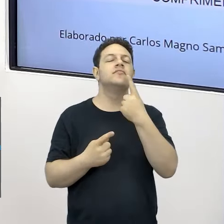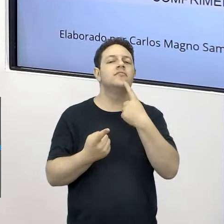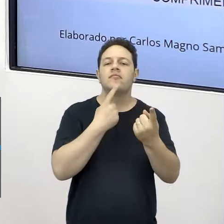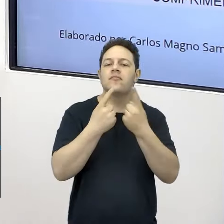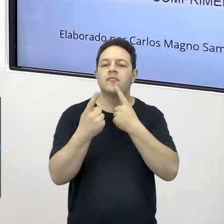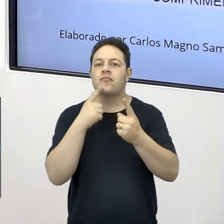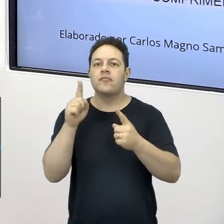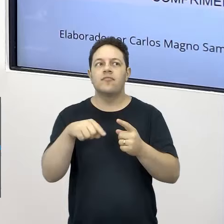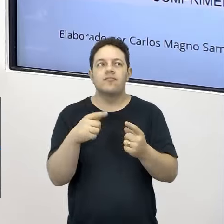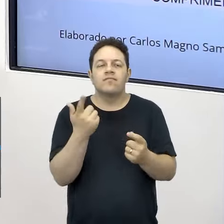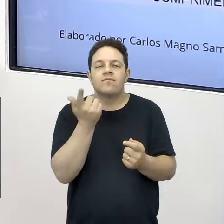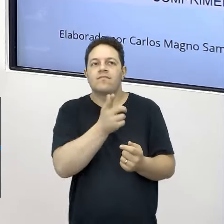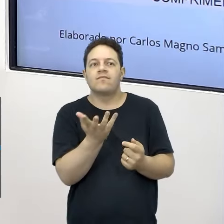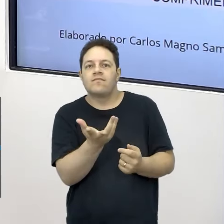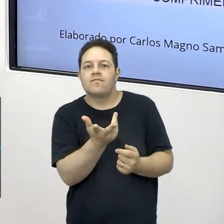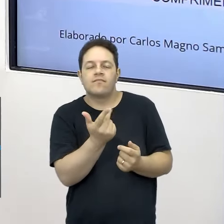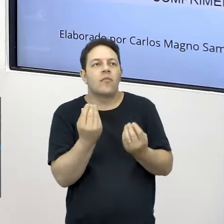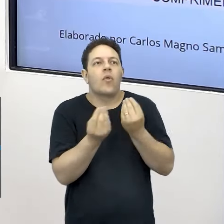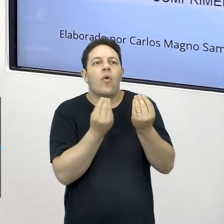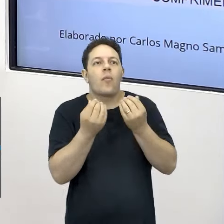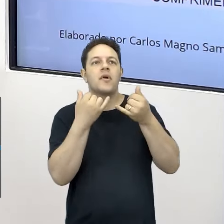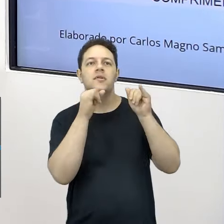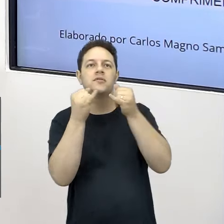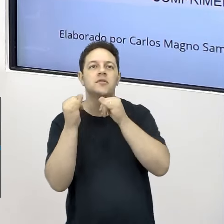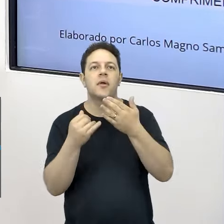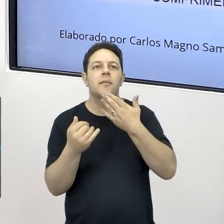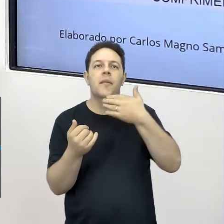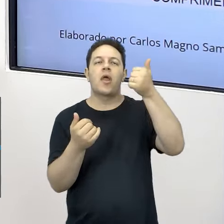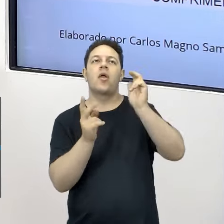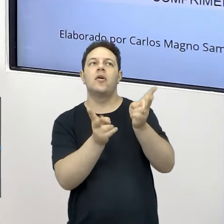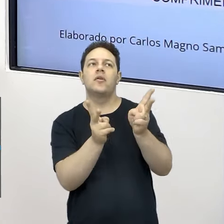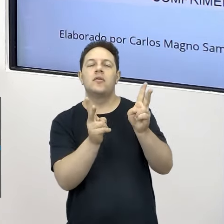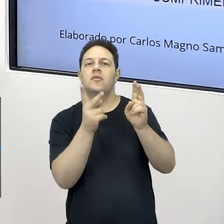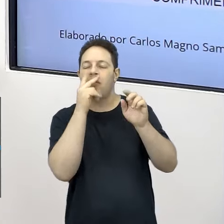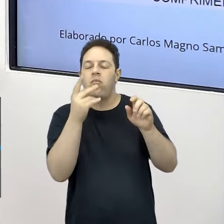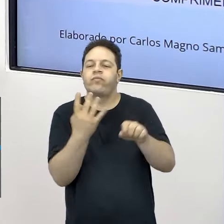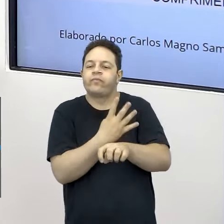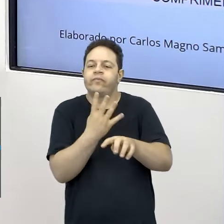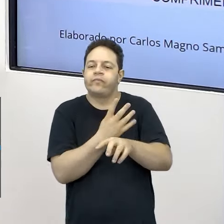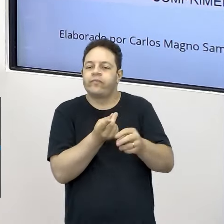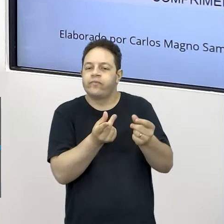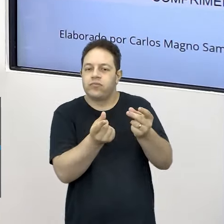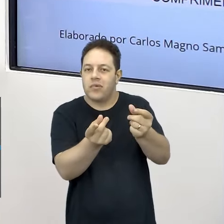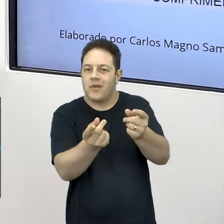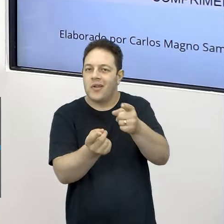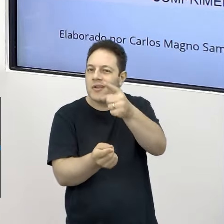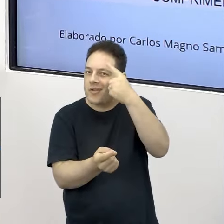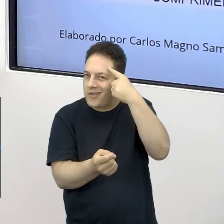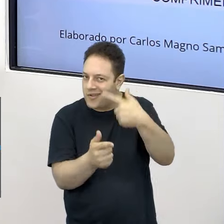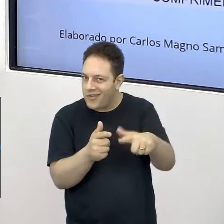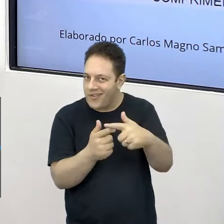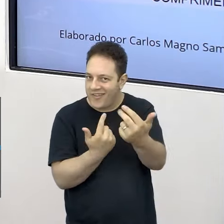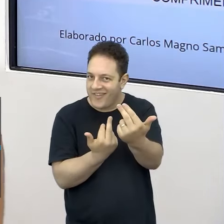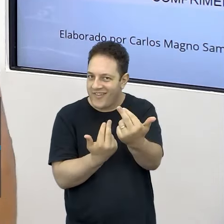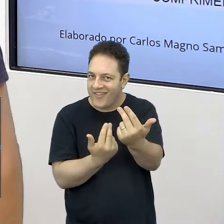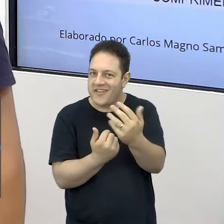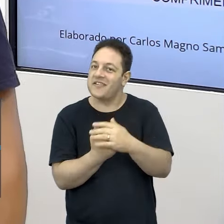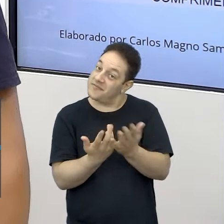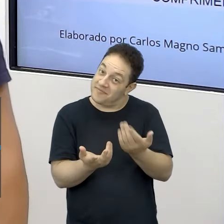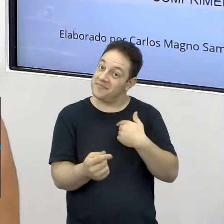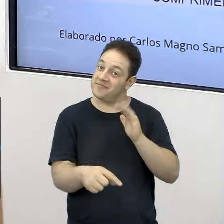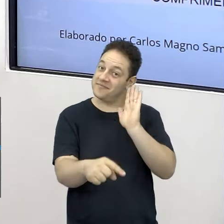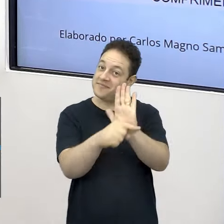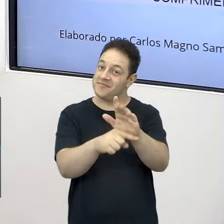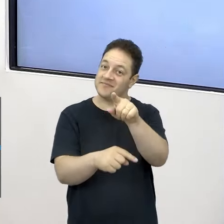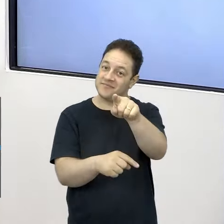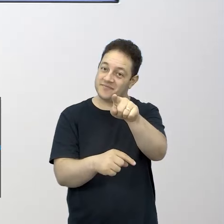da eficiência energética ligada à iluminação. Está pensando mesmo que eu no problema? Pois é, eu estou aqui para te ajudar, então